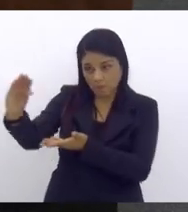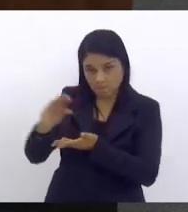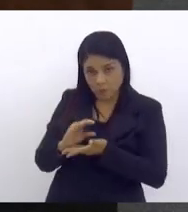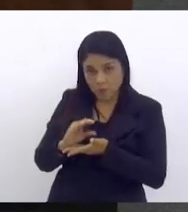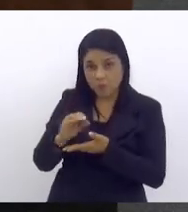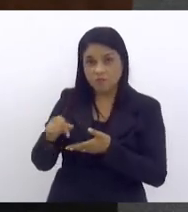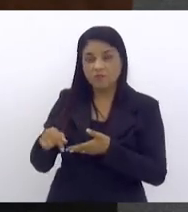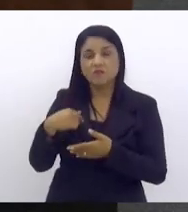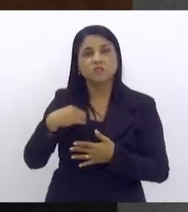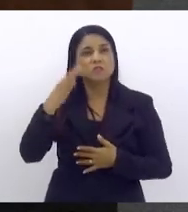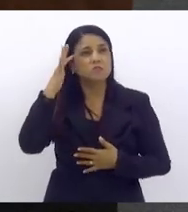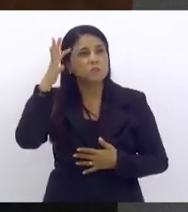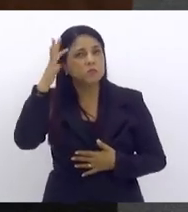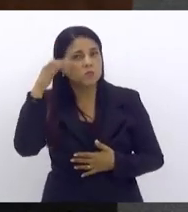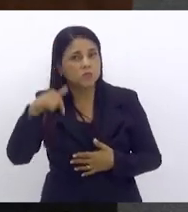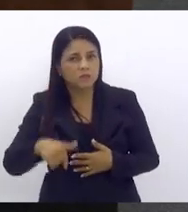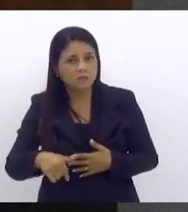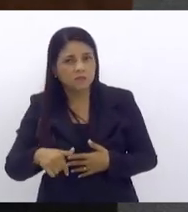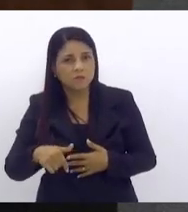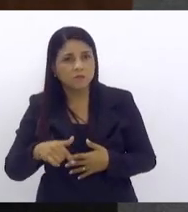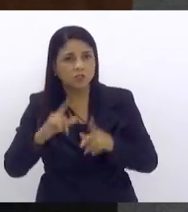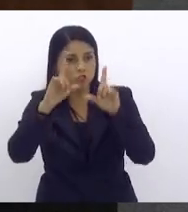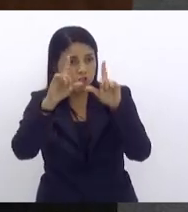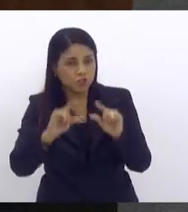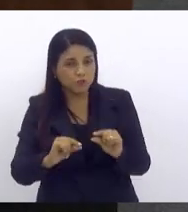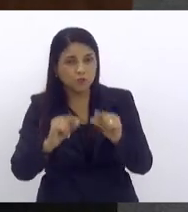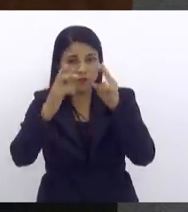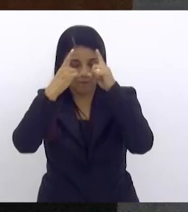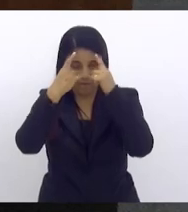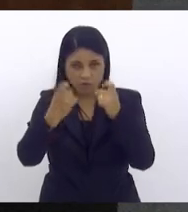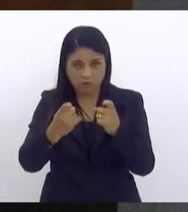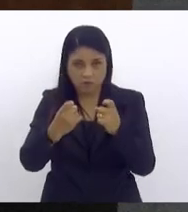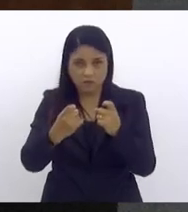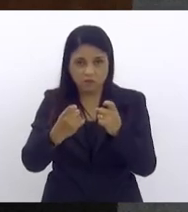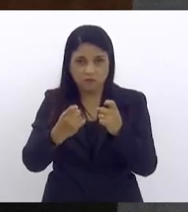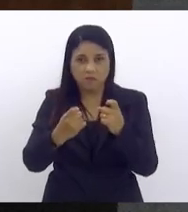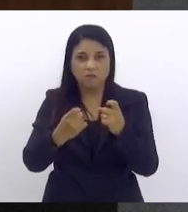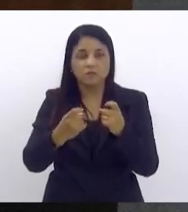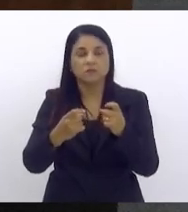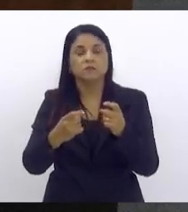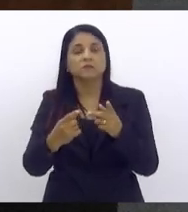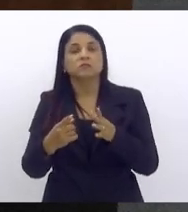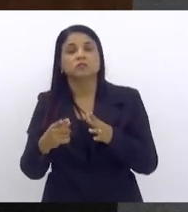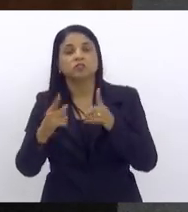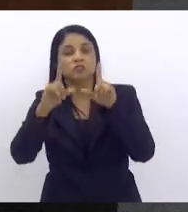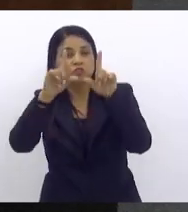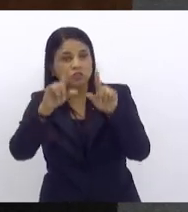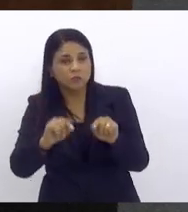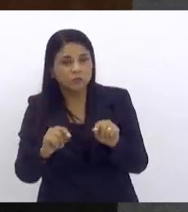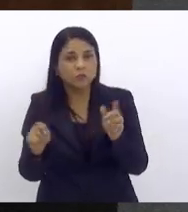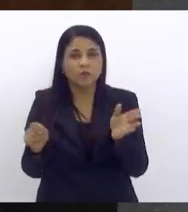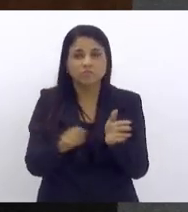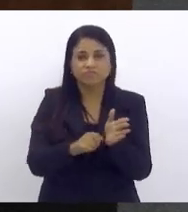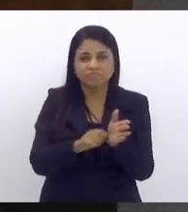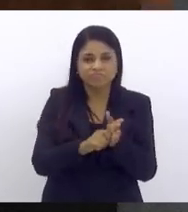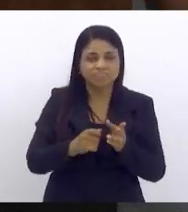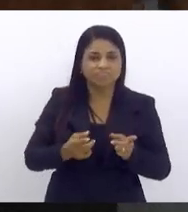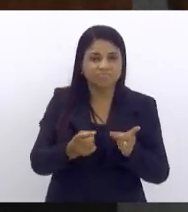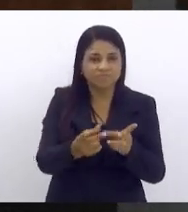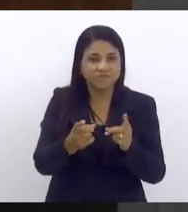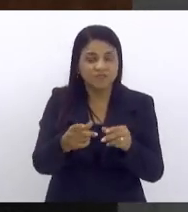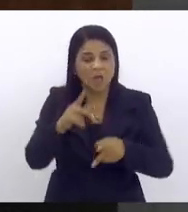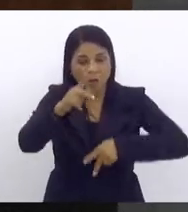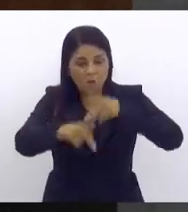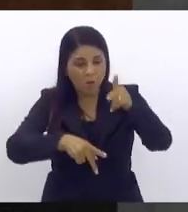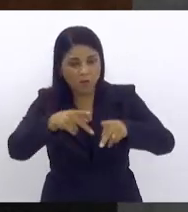nós imaginávamos que seria para conter, para diminuir a violência, diminuir a questão do narcotráfico e a população ter o direito a andar